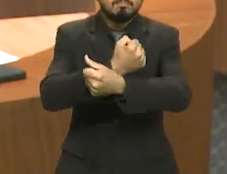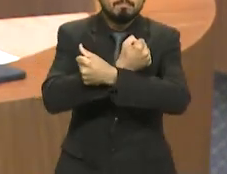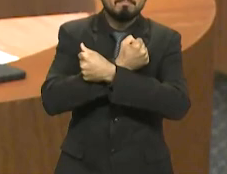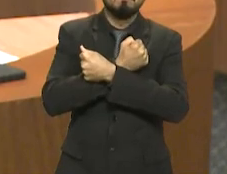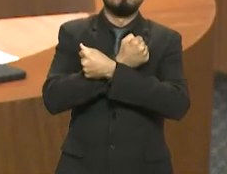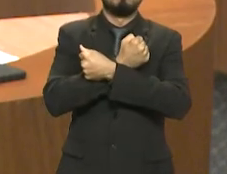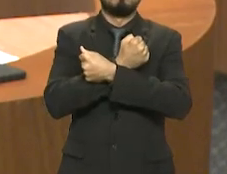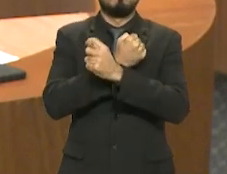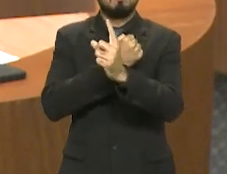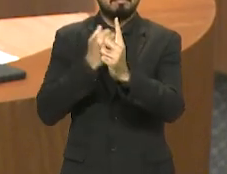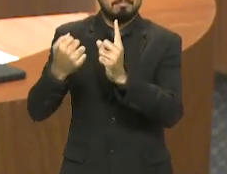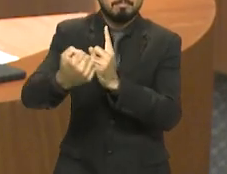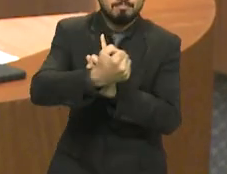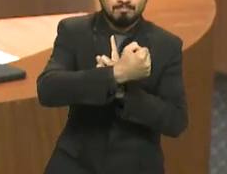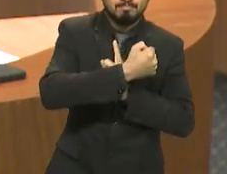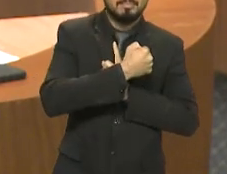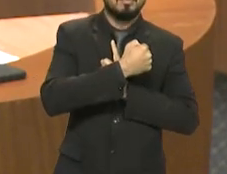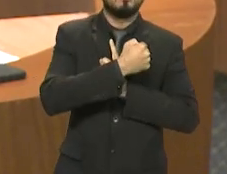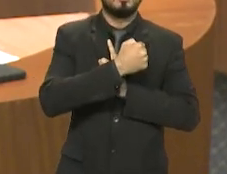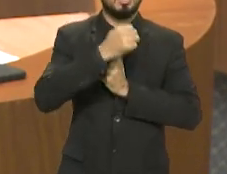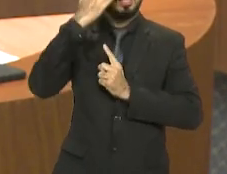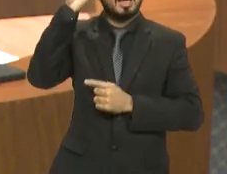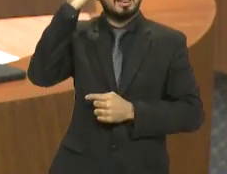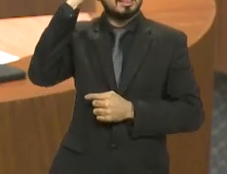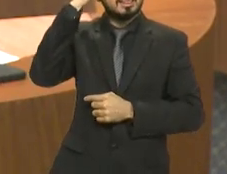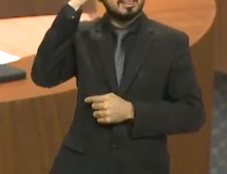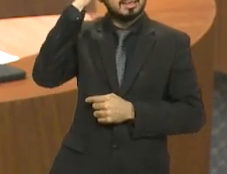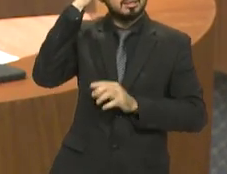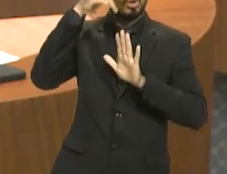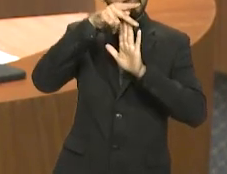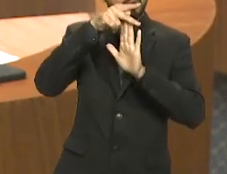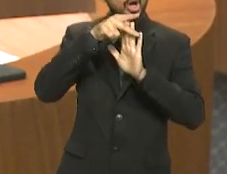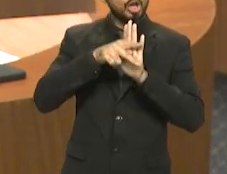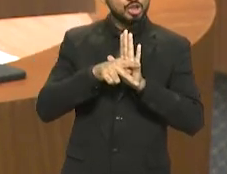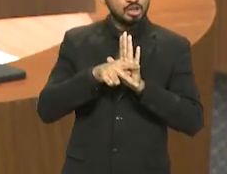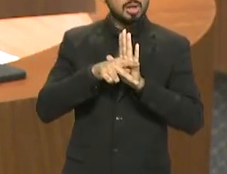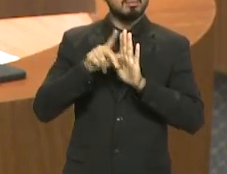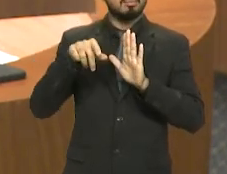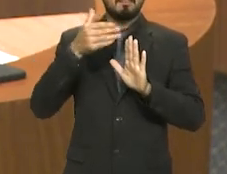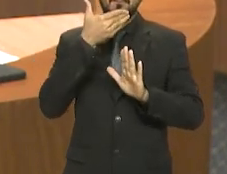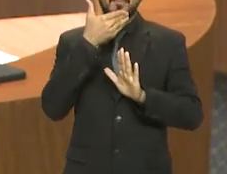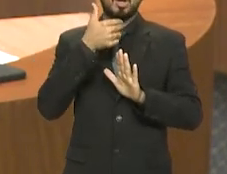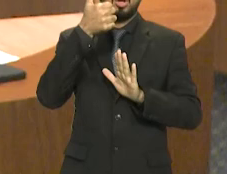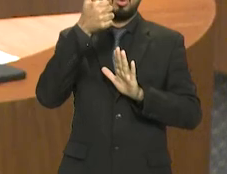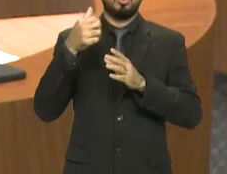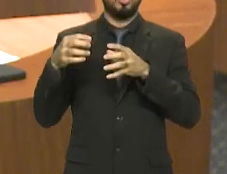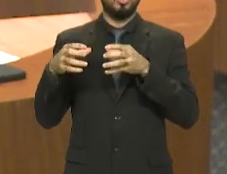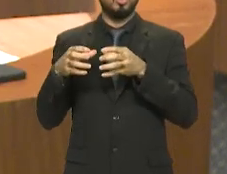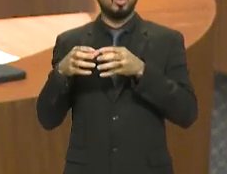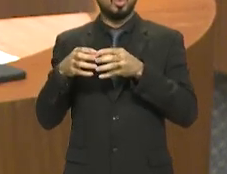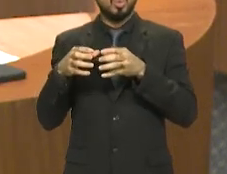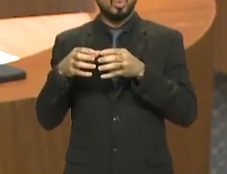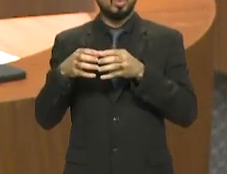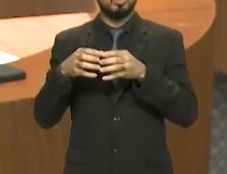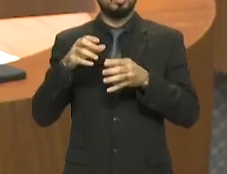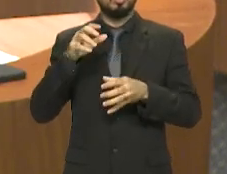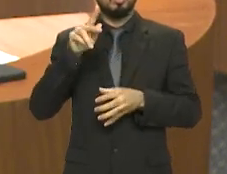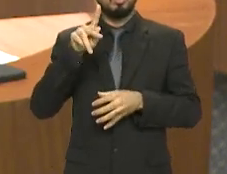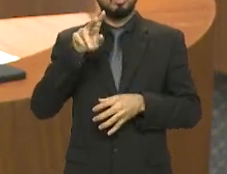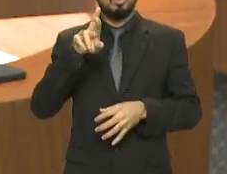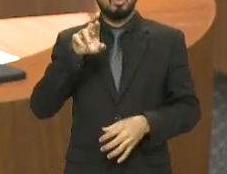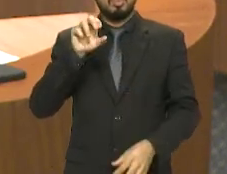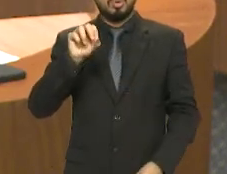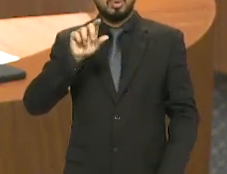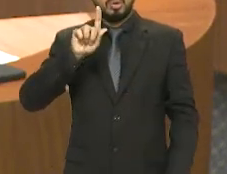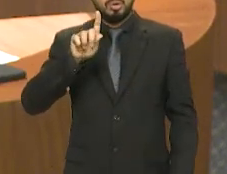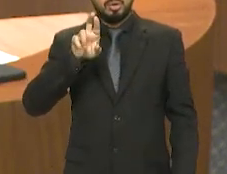compreender que esse projeto maior, desse grupo progressista que tanto tem feito pelo Maranhão, precisa